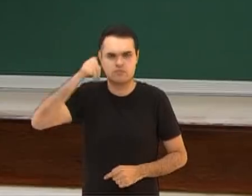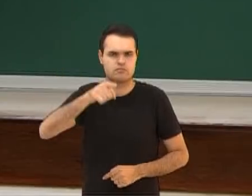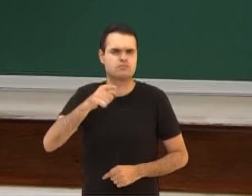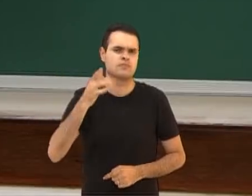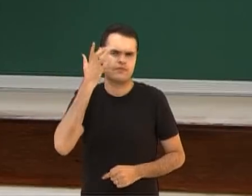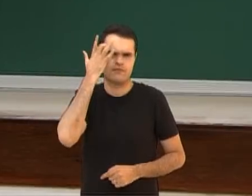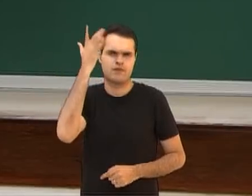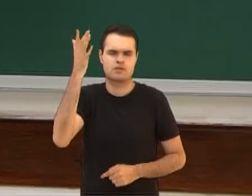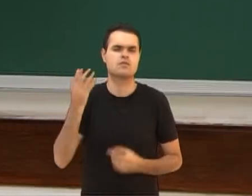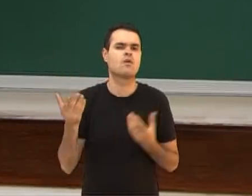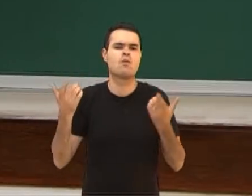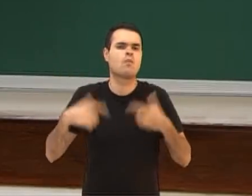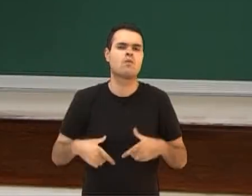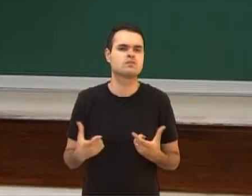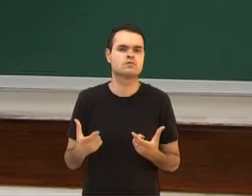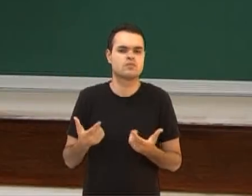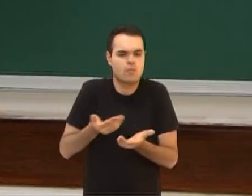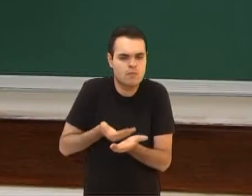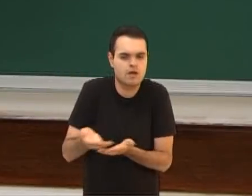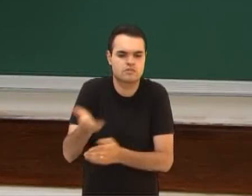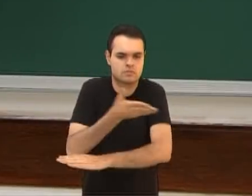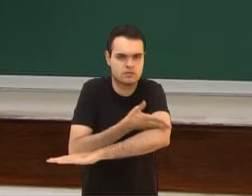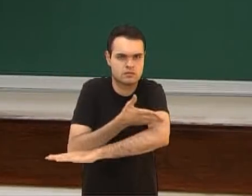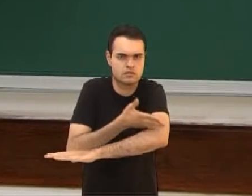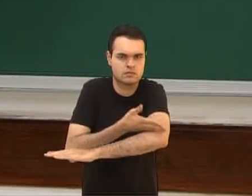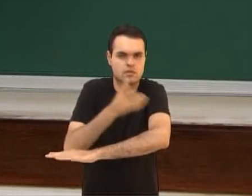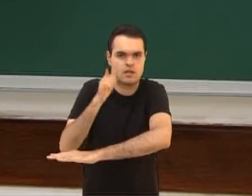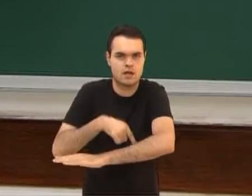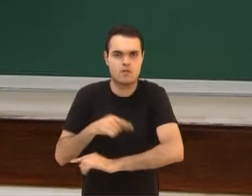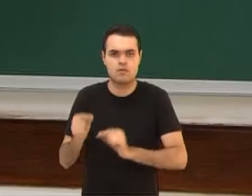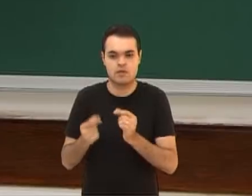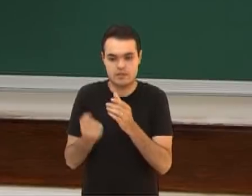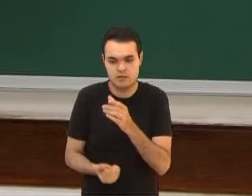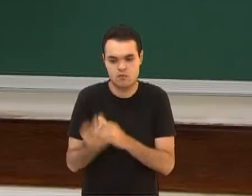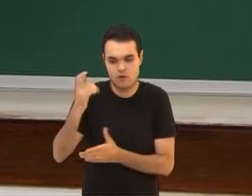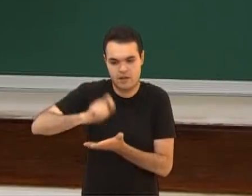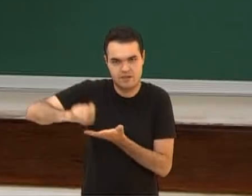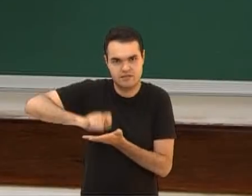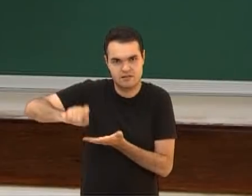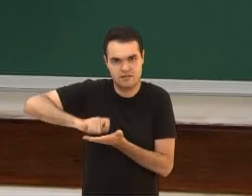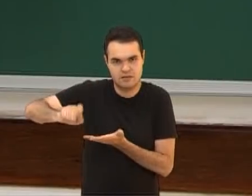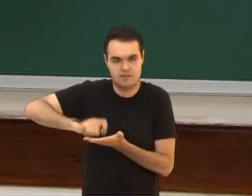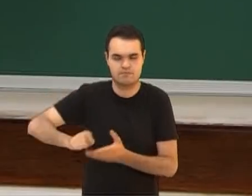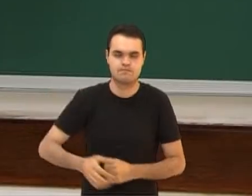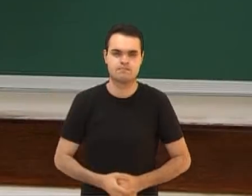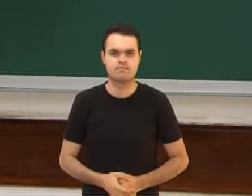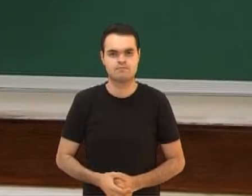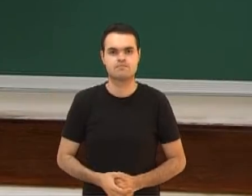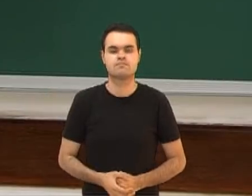Quando é que começa a Idade Antiga? Começa com a invenção da escrita. Tá?